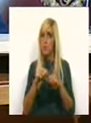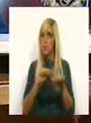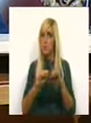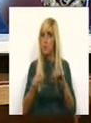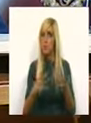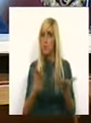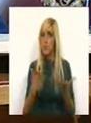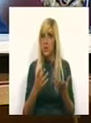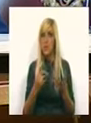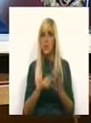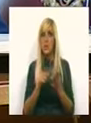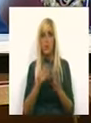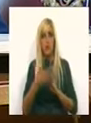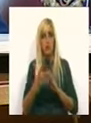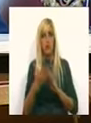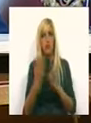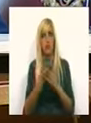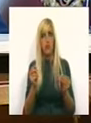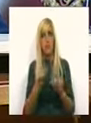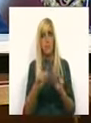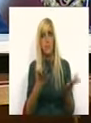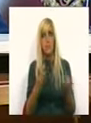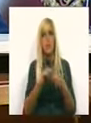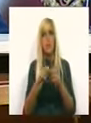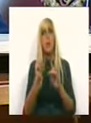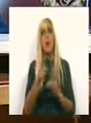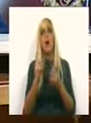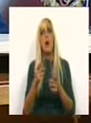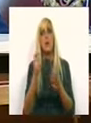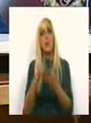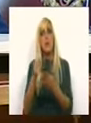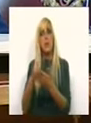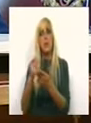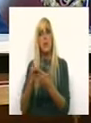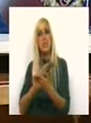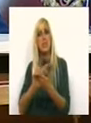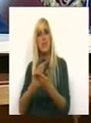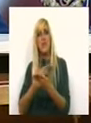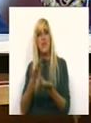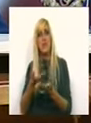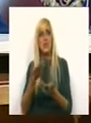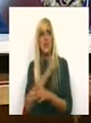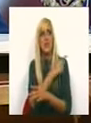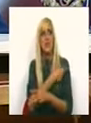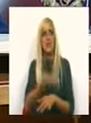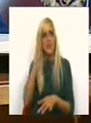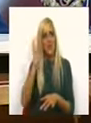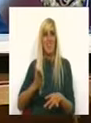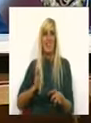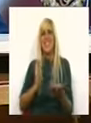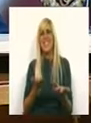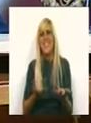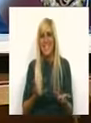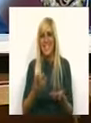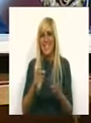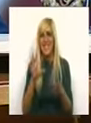que é necessário e urgente uma resolução é a questão dos pagamentos das dívidas das Forças Armadas ao Serviço Regional de Saúde